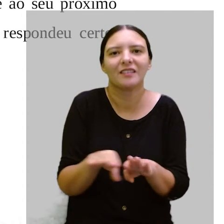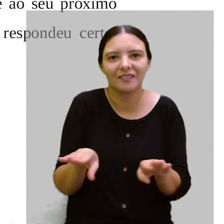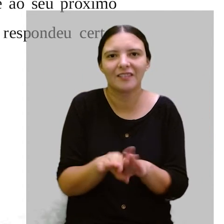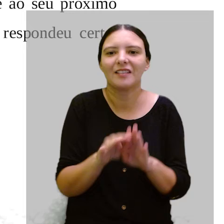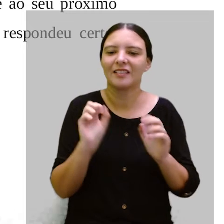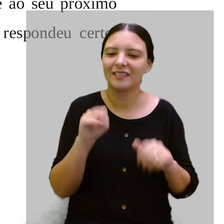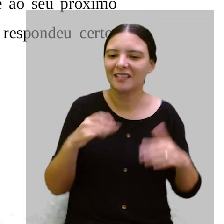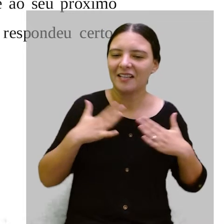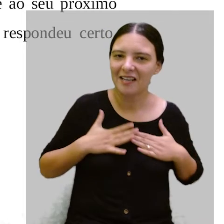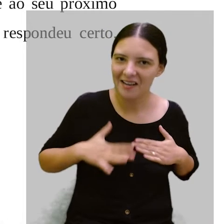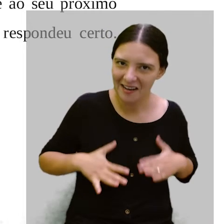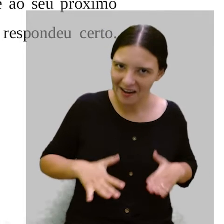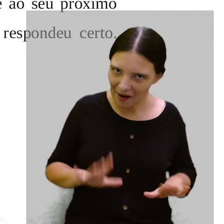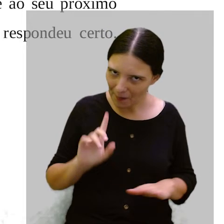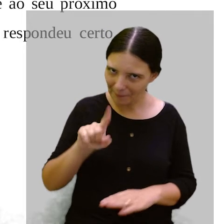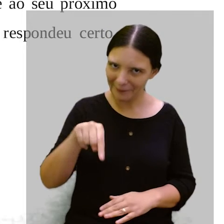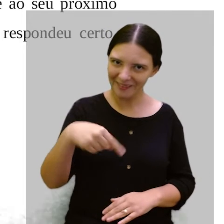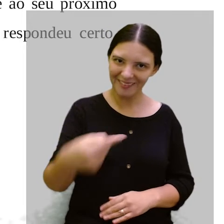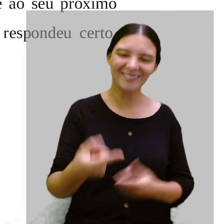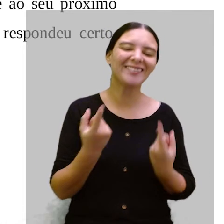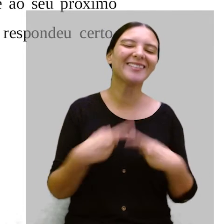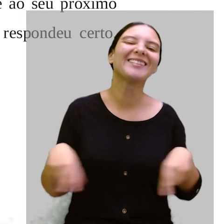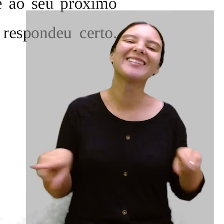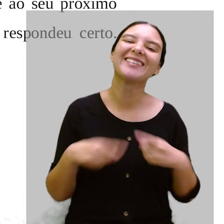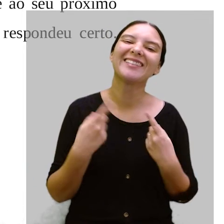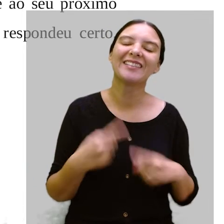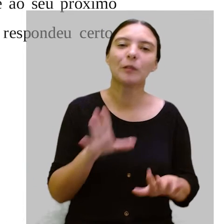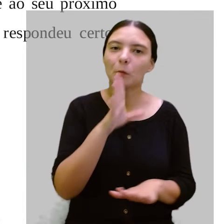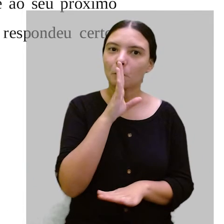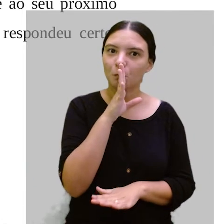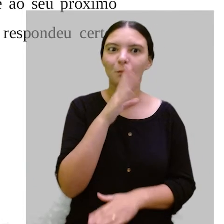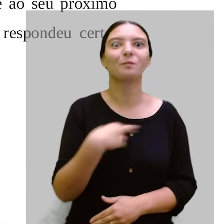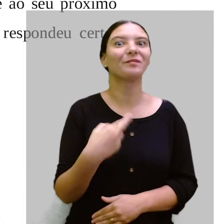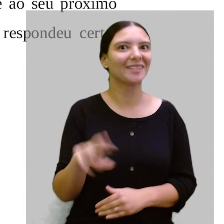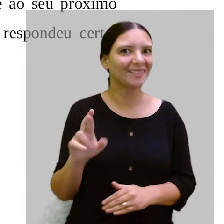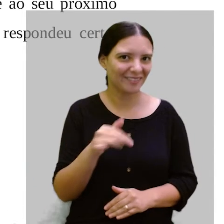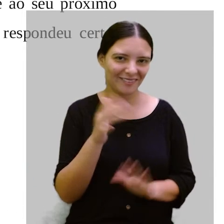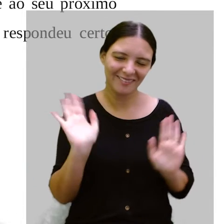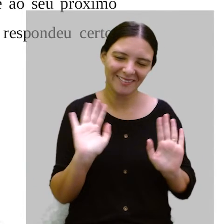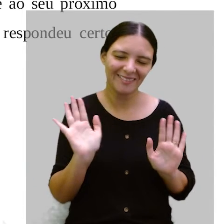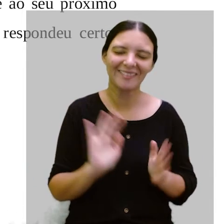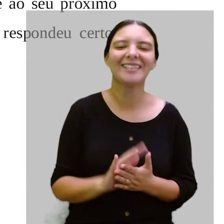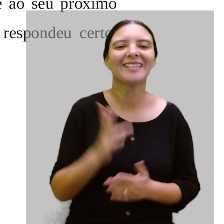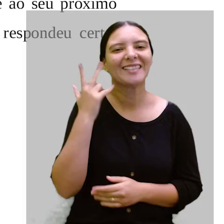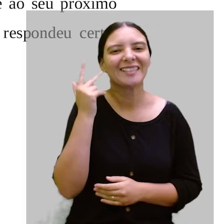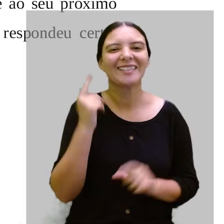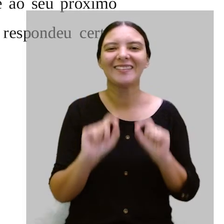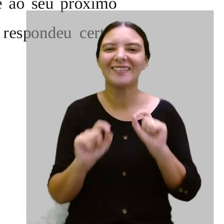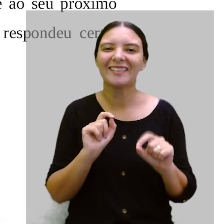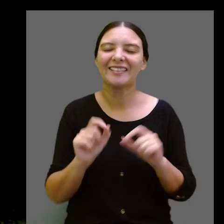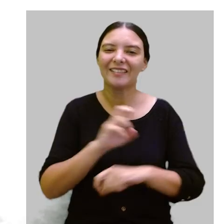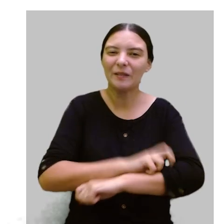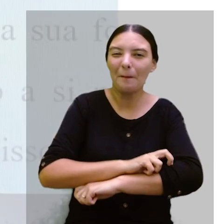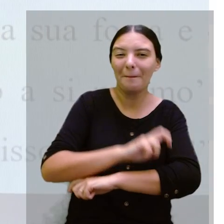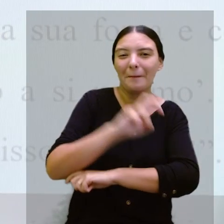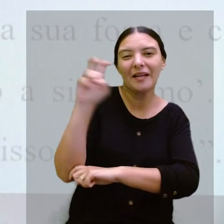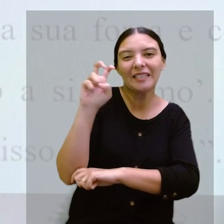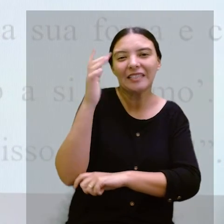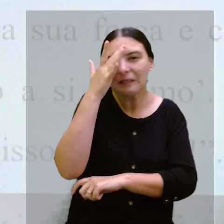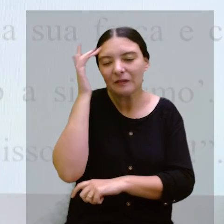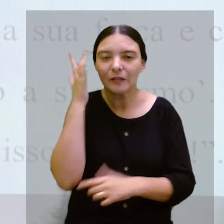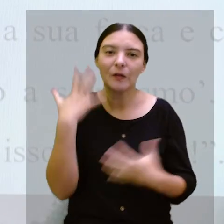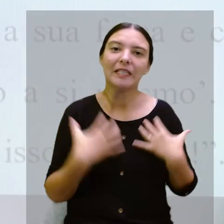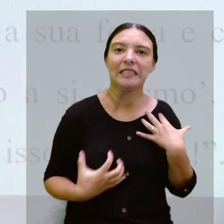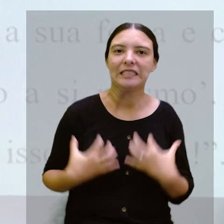se acalmava depois do hino, né? Para ver se tem um silêncio religioso. Assim. É natural que final da manhã a galera fica